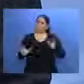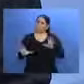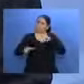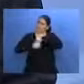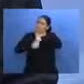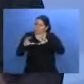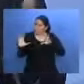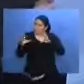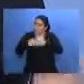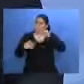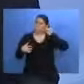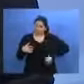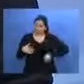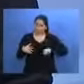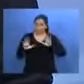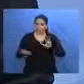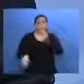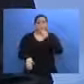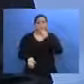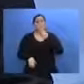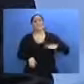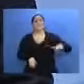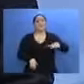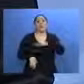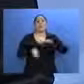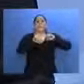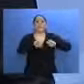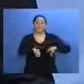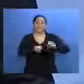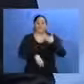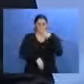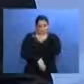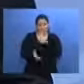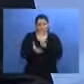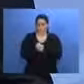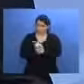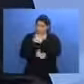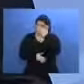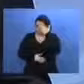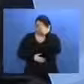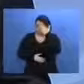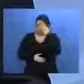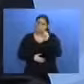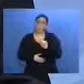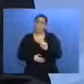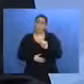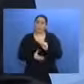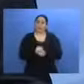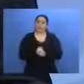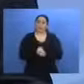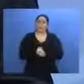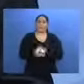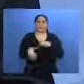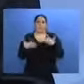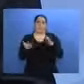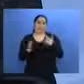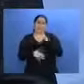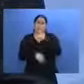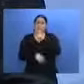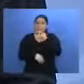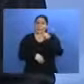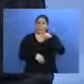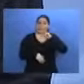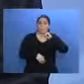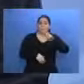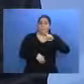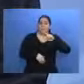parte desse projeto. Por exemplo, na área da educação, deputado Eliane Novaes, nós saímos de aproximadamente 500 milhões de